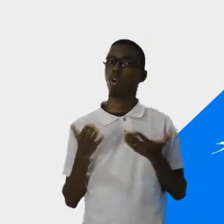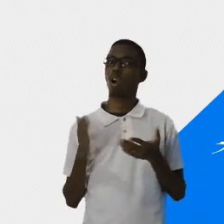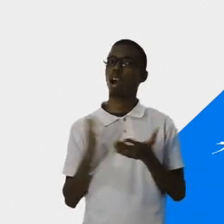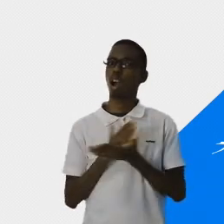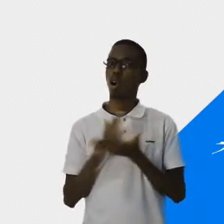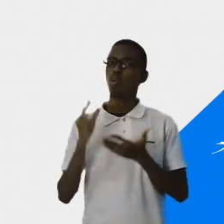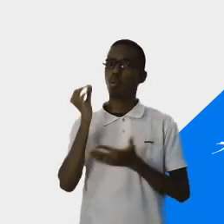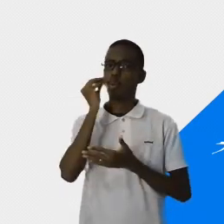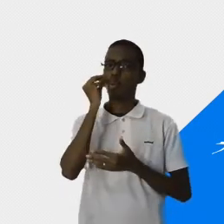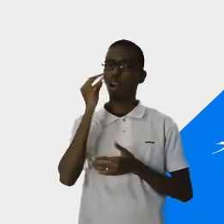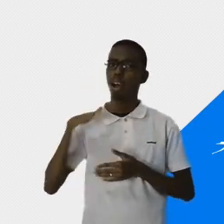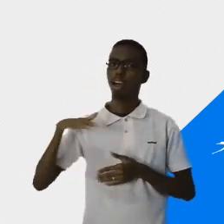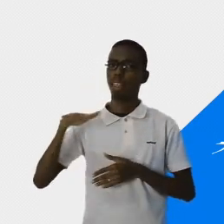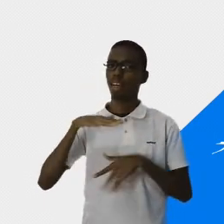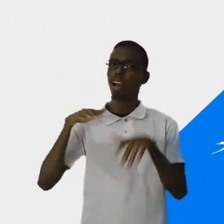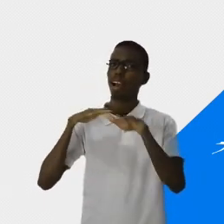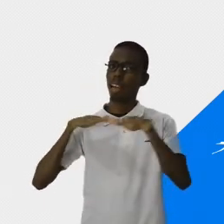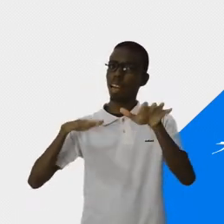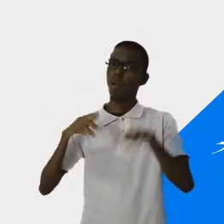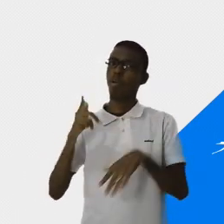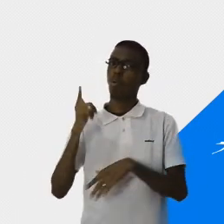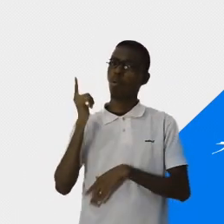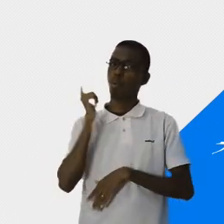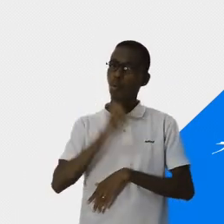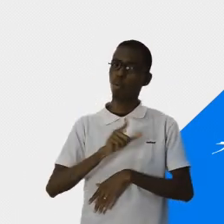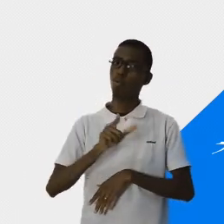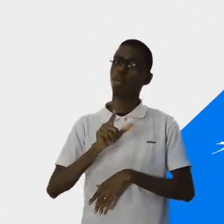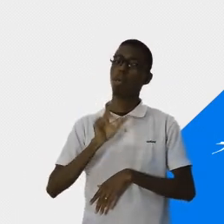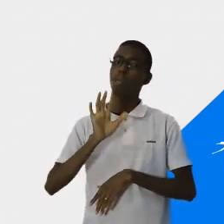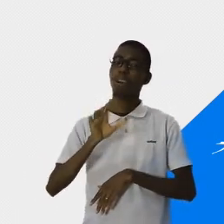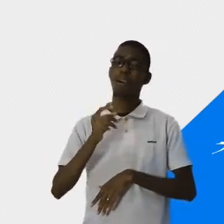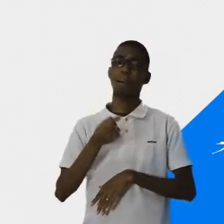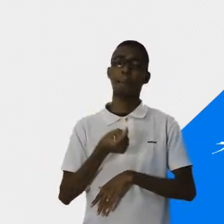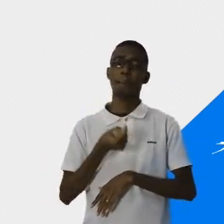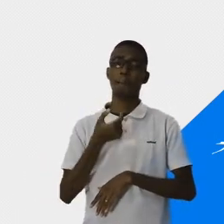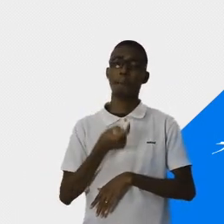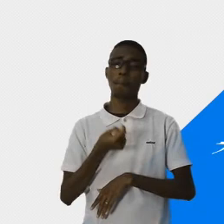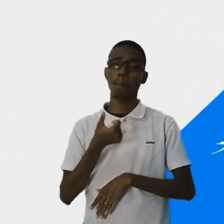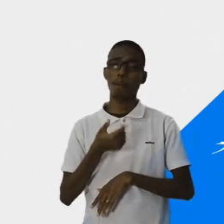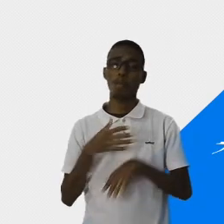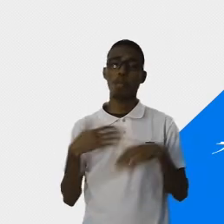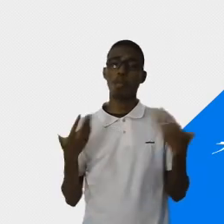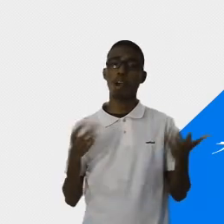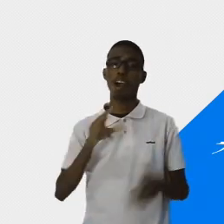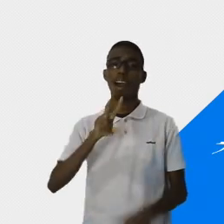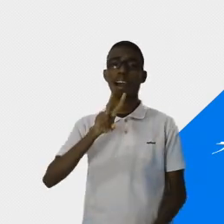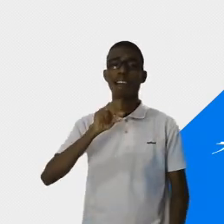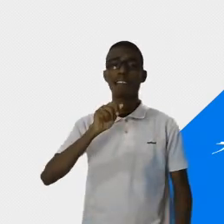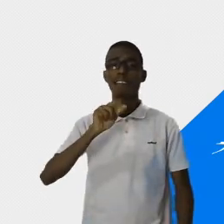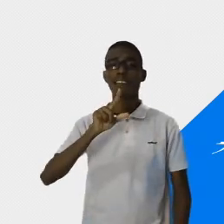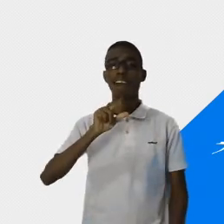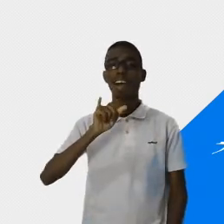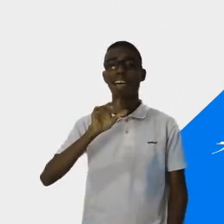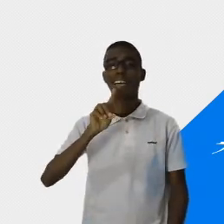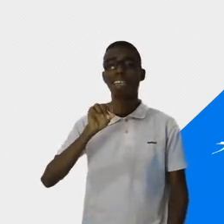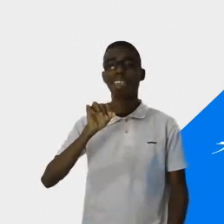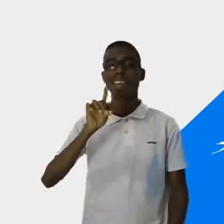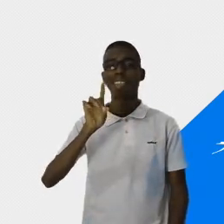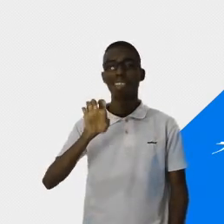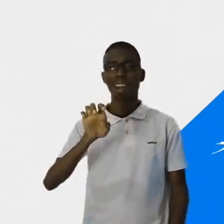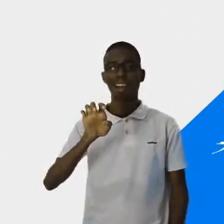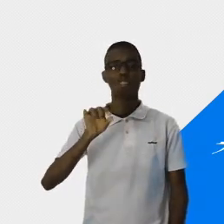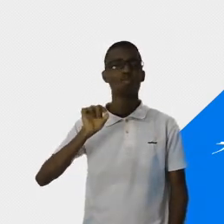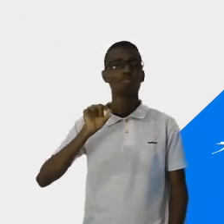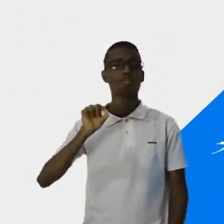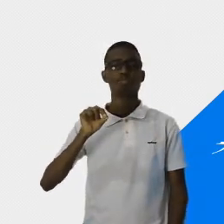sua capacidade preditiva, mas são muito poucos. Tá? O que é a validade preditiva, gente? Nós temos hoje em psicologia